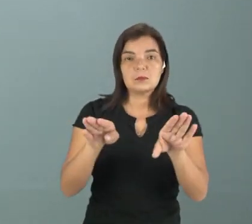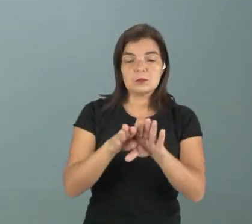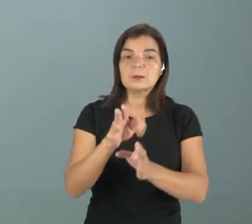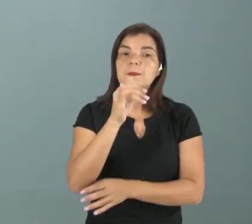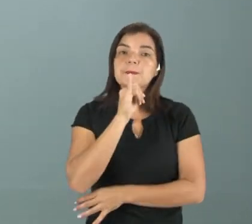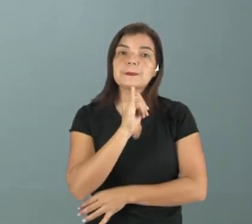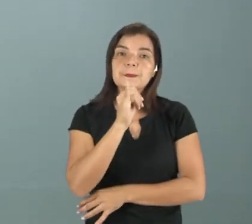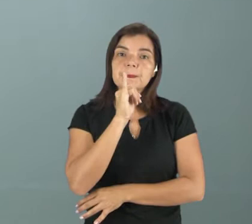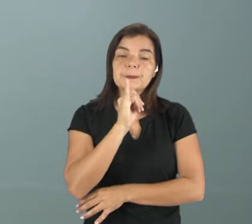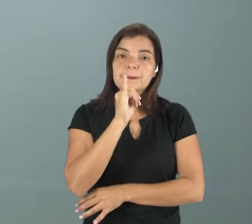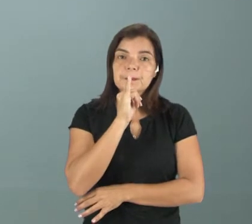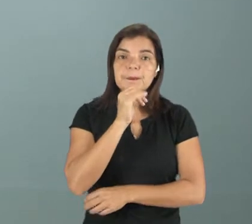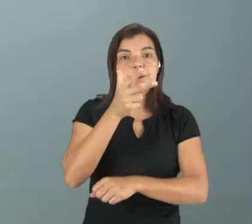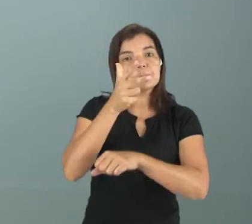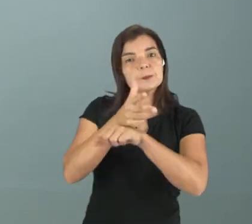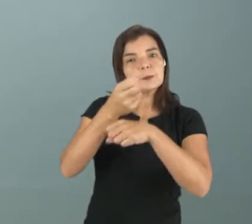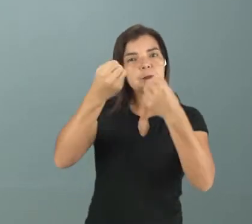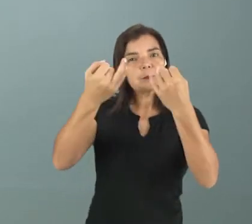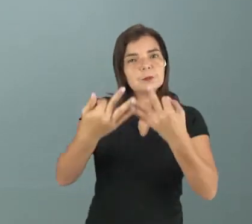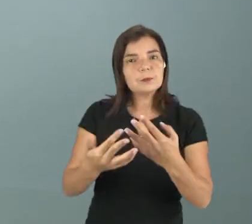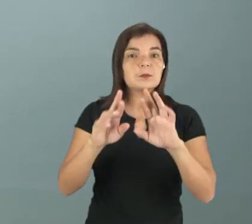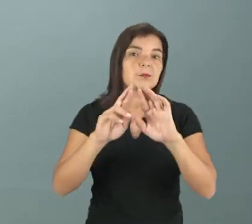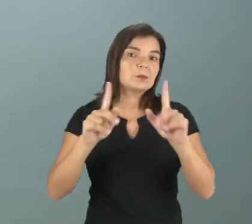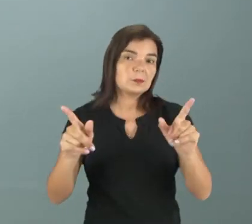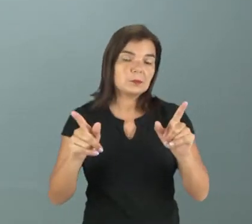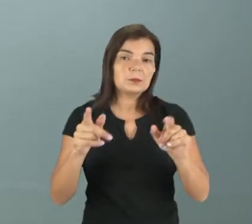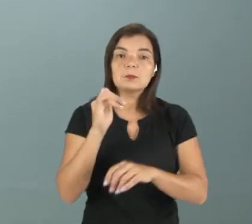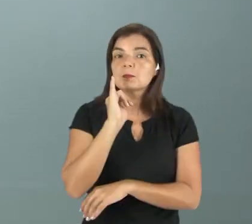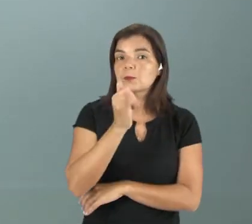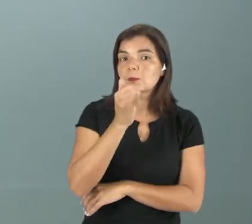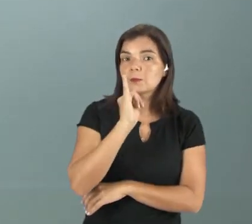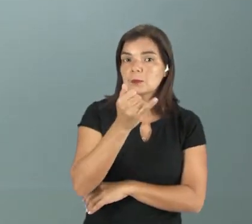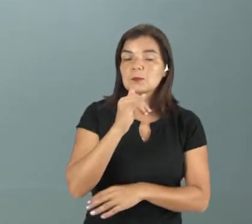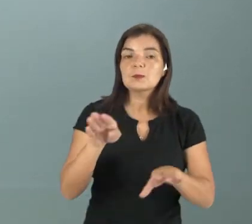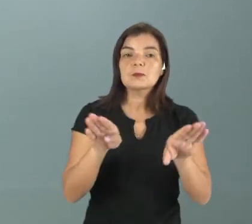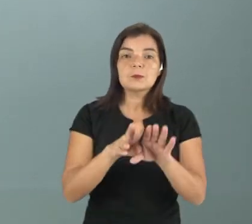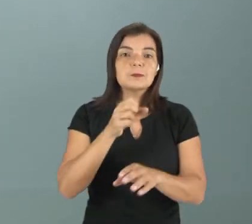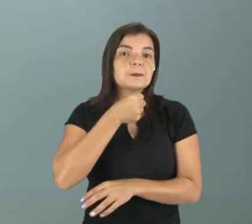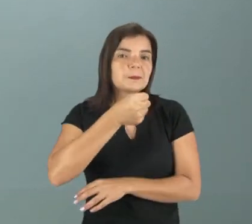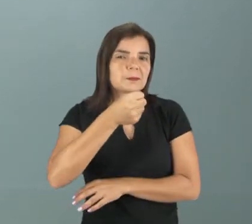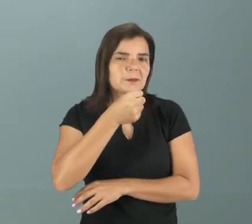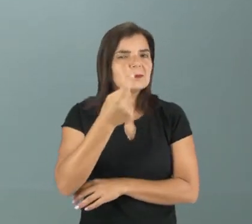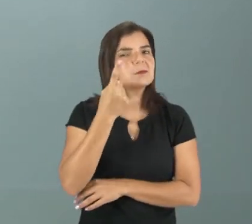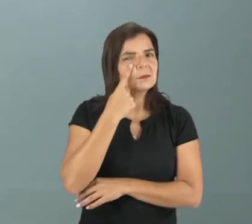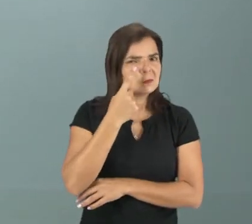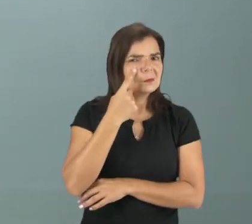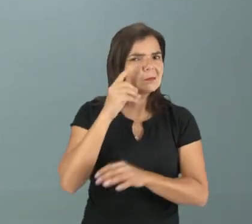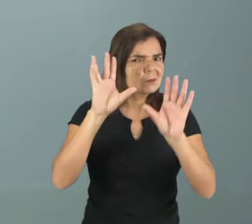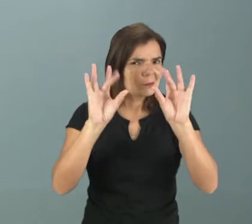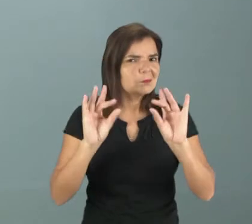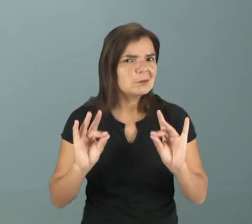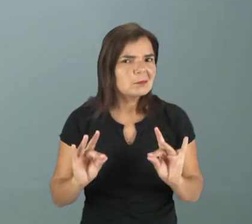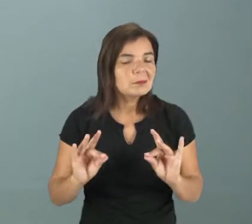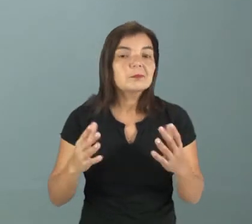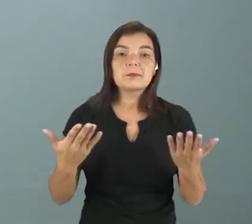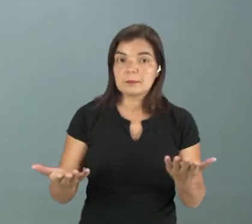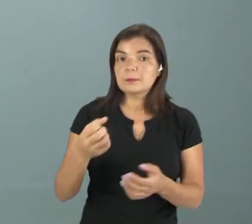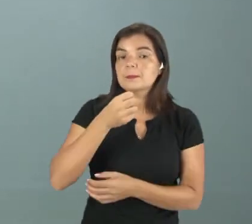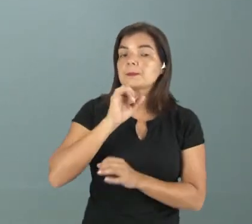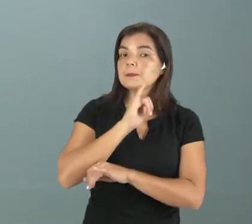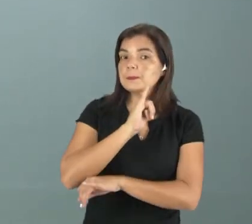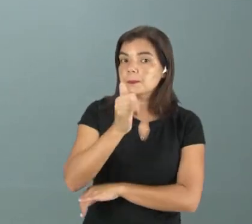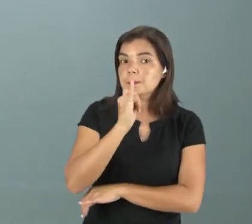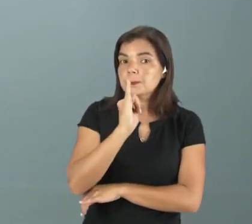como exemplo. No vídeo também foi falado a diferença de notícia e reportagem. Vocês observaram esse detalhe? A